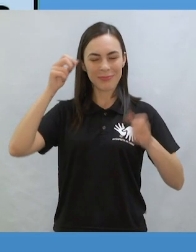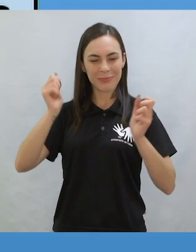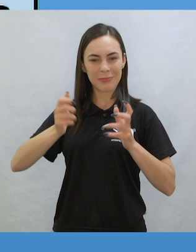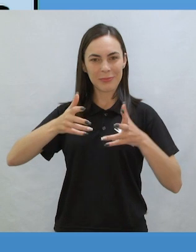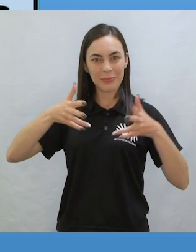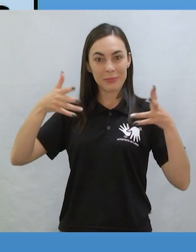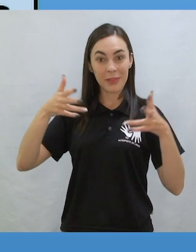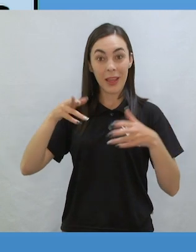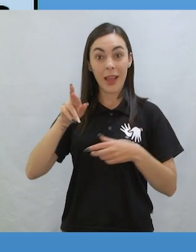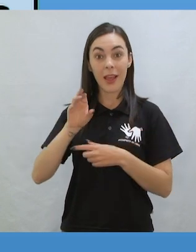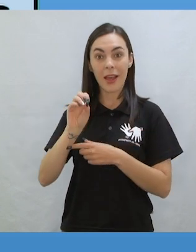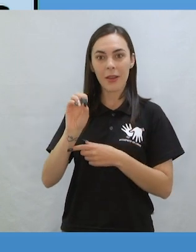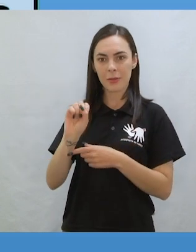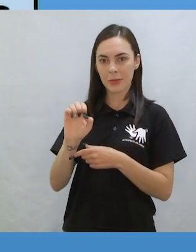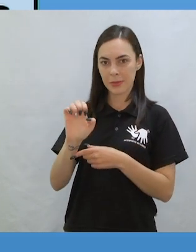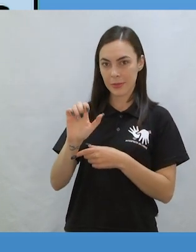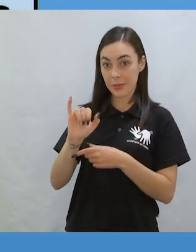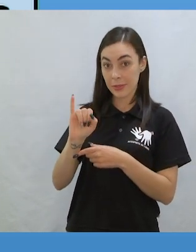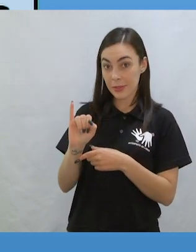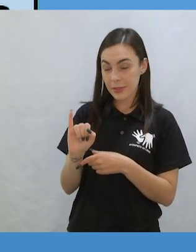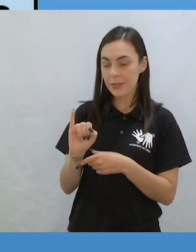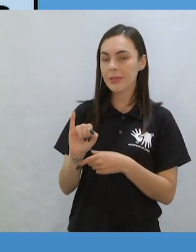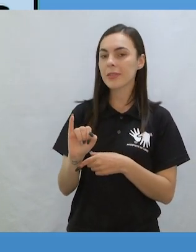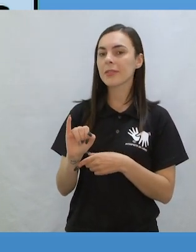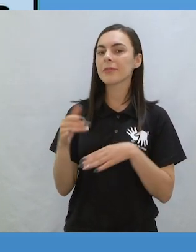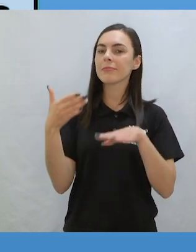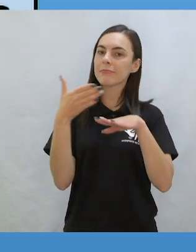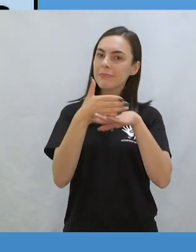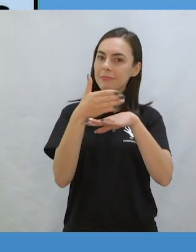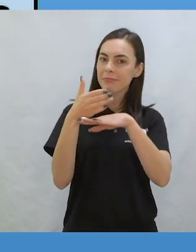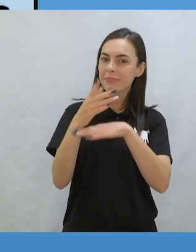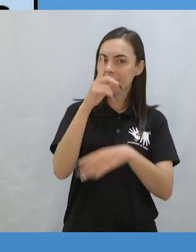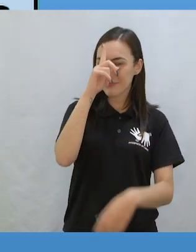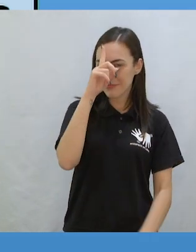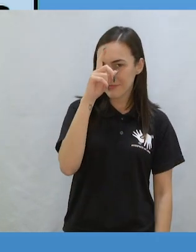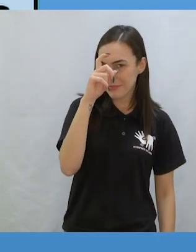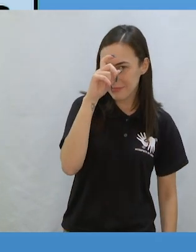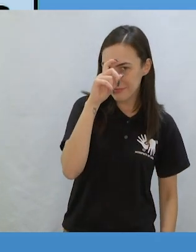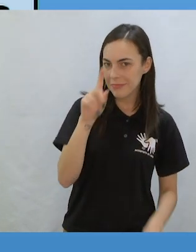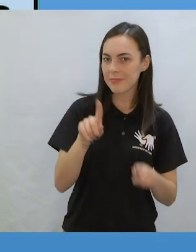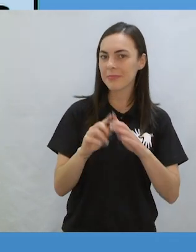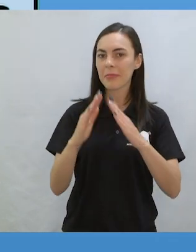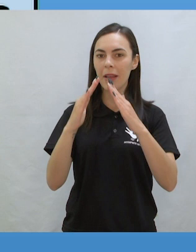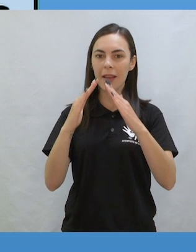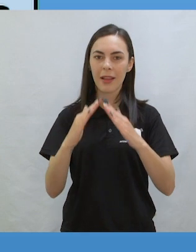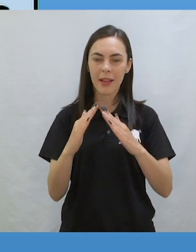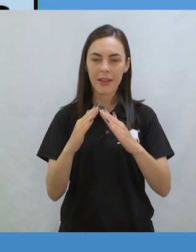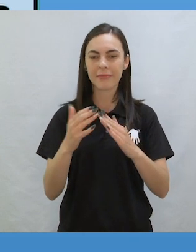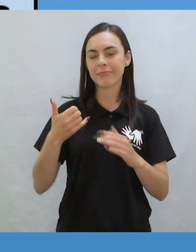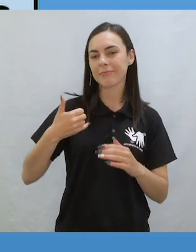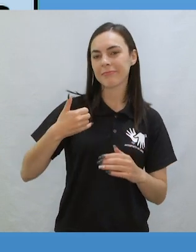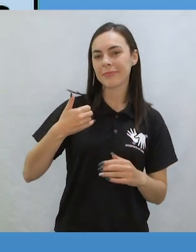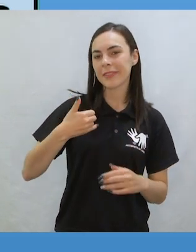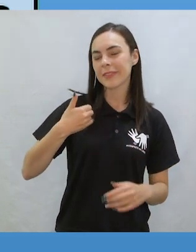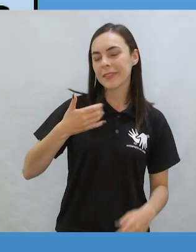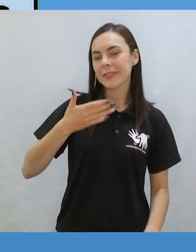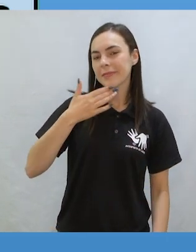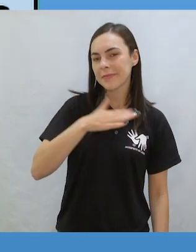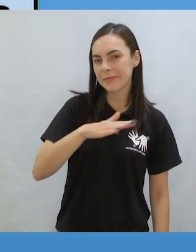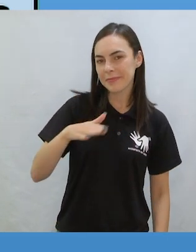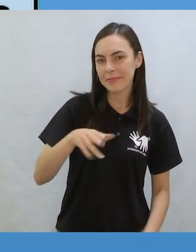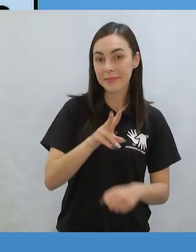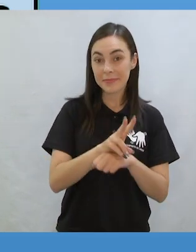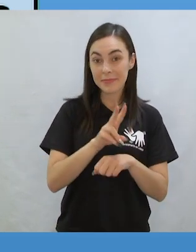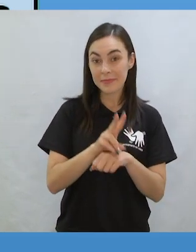Depois, Roseli e voluntários irão aos hospitais e abrigos infantis para contar